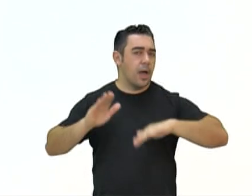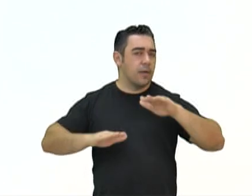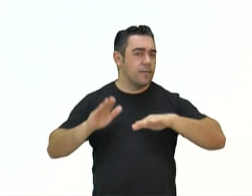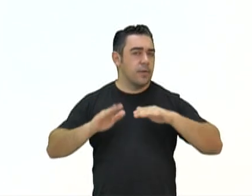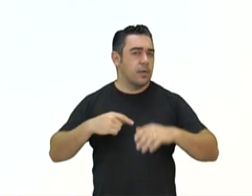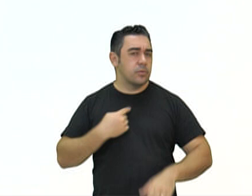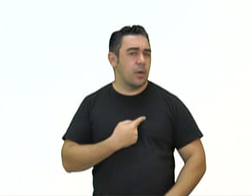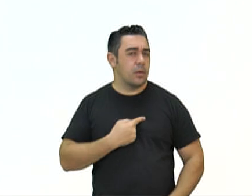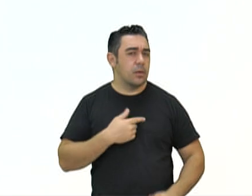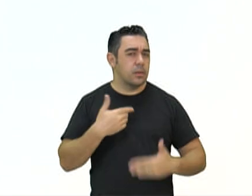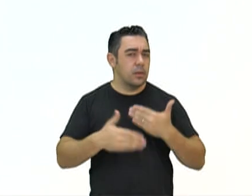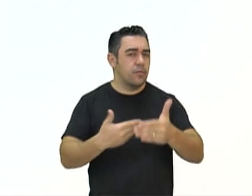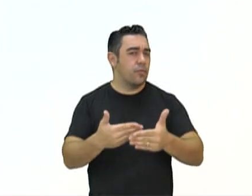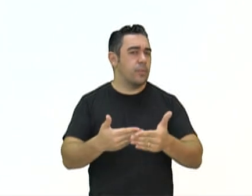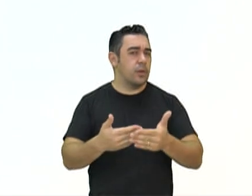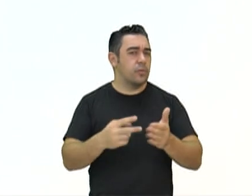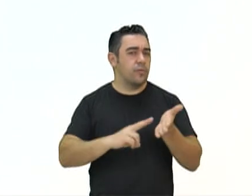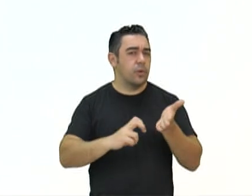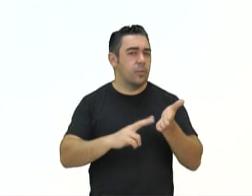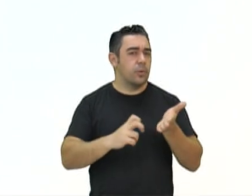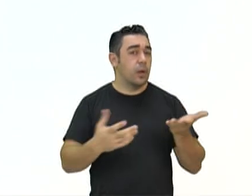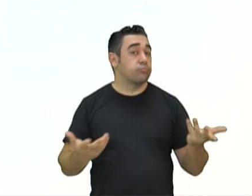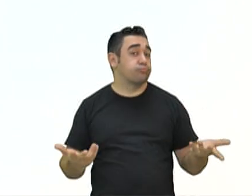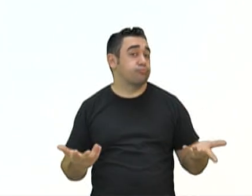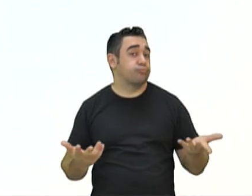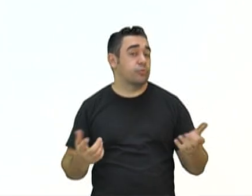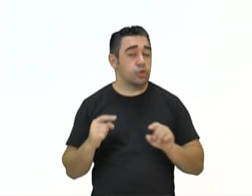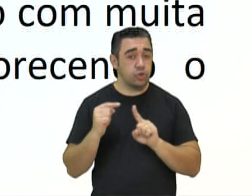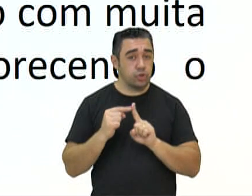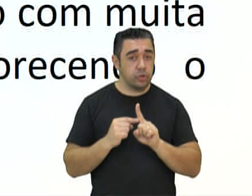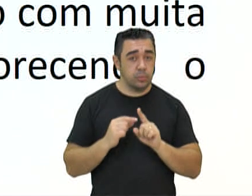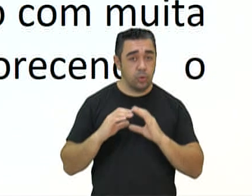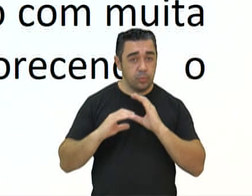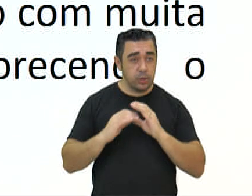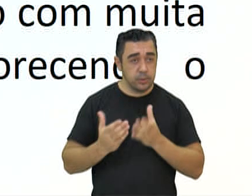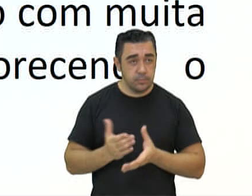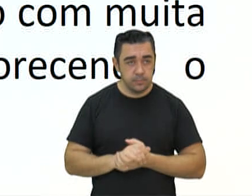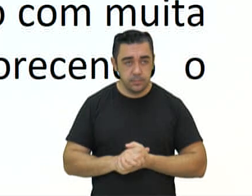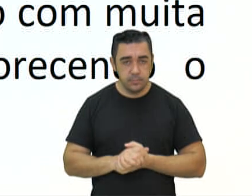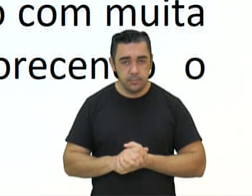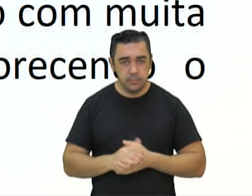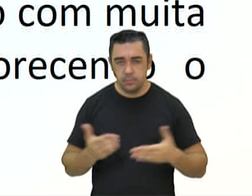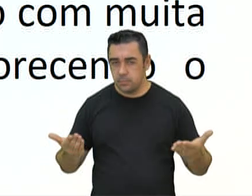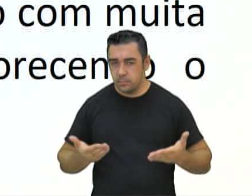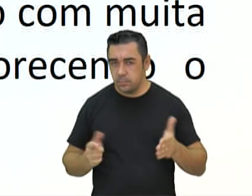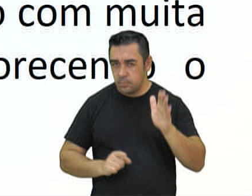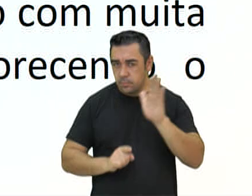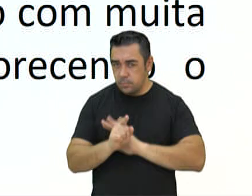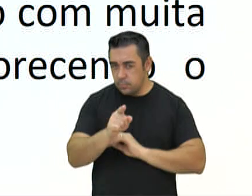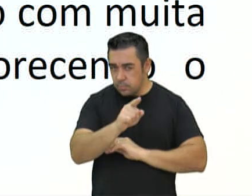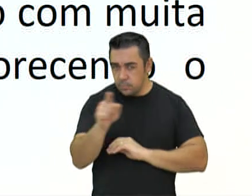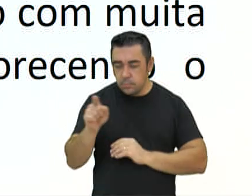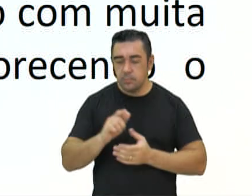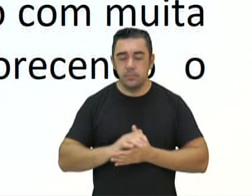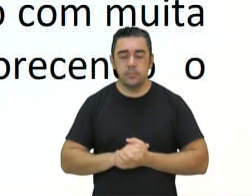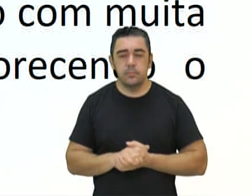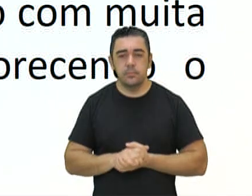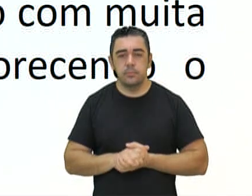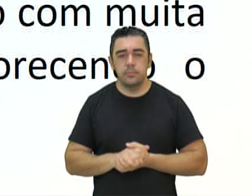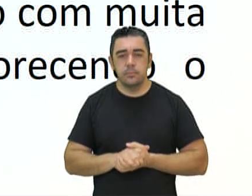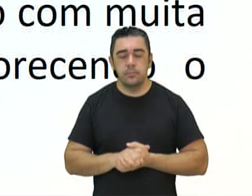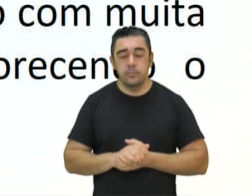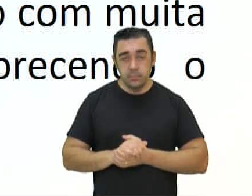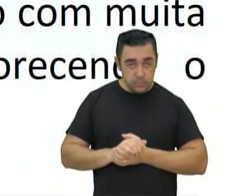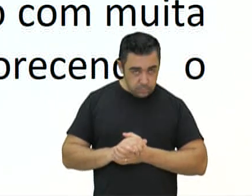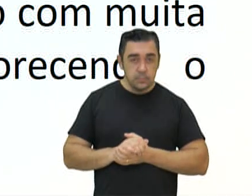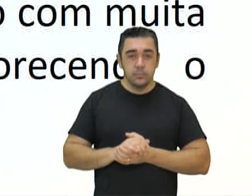nosso desenvolvimento do vocabulário para usar esse tipo de comunicação? Então, vamos de quiz sobre isso. Os meios